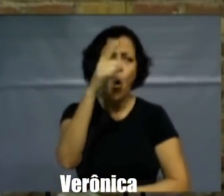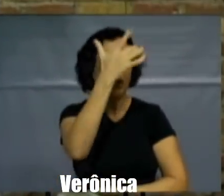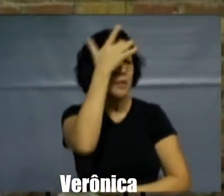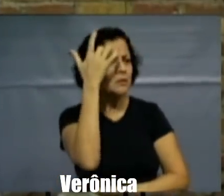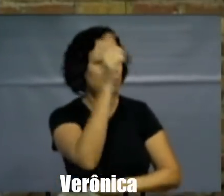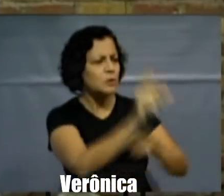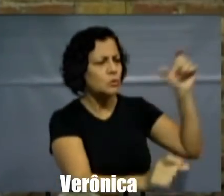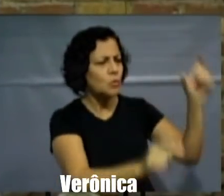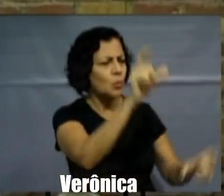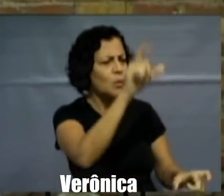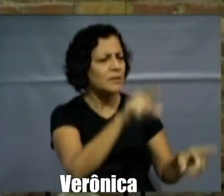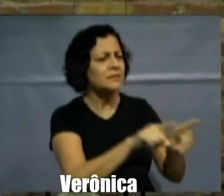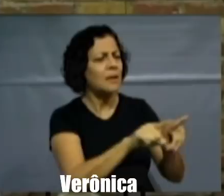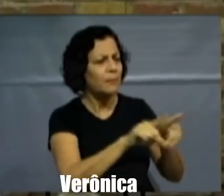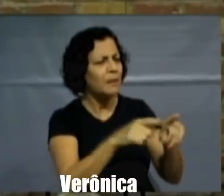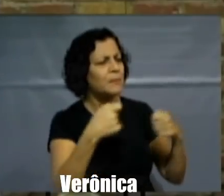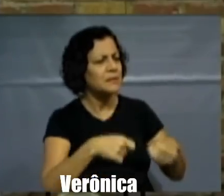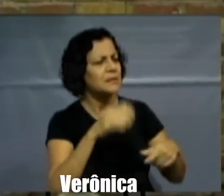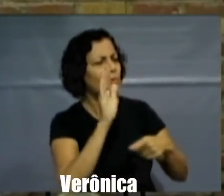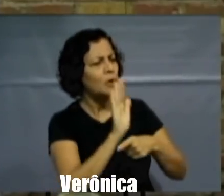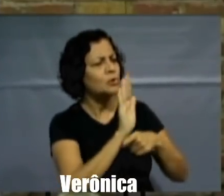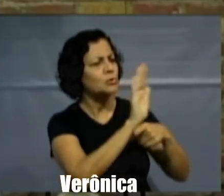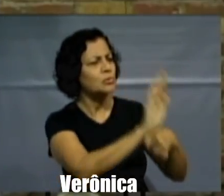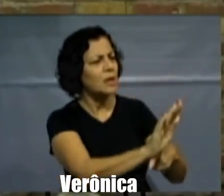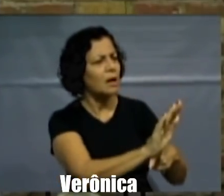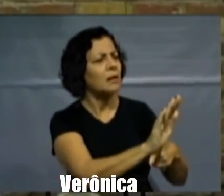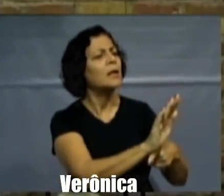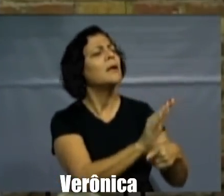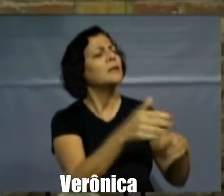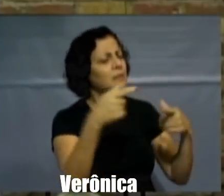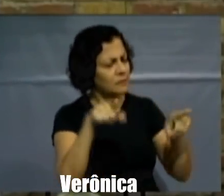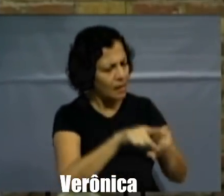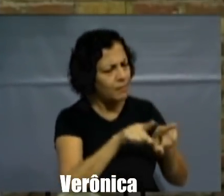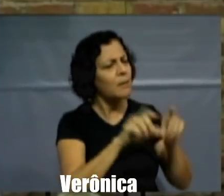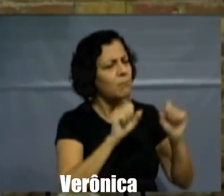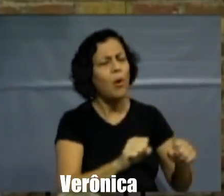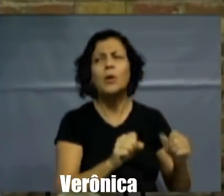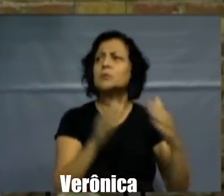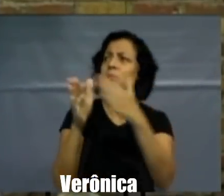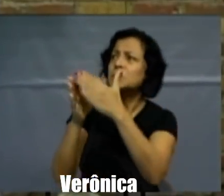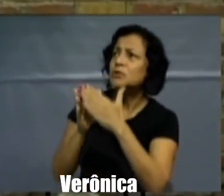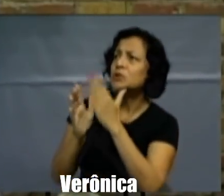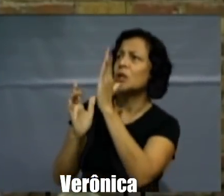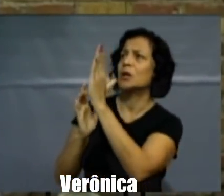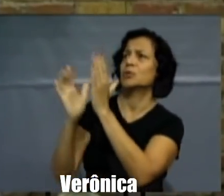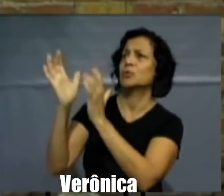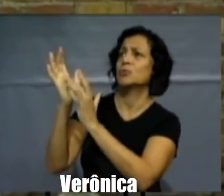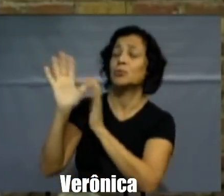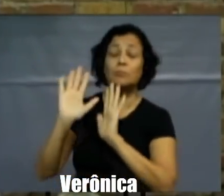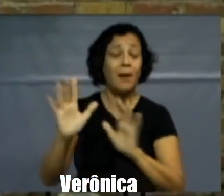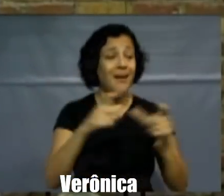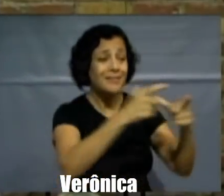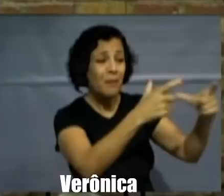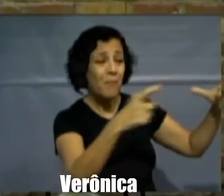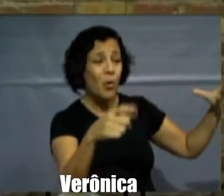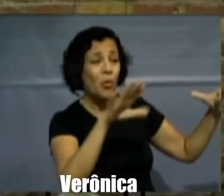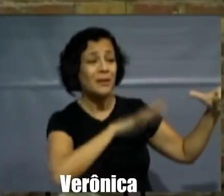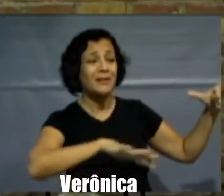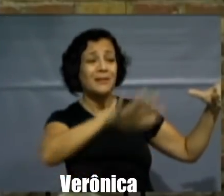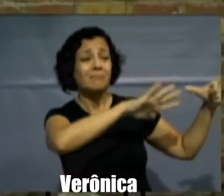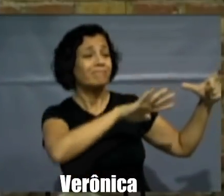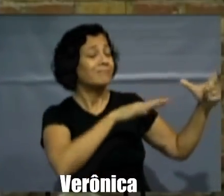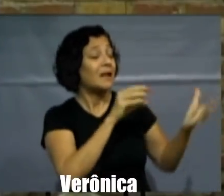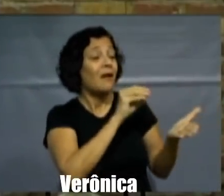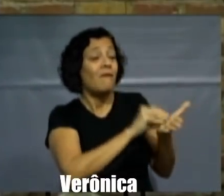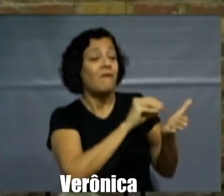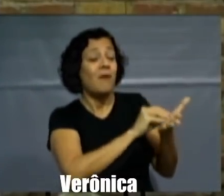Cristo, pela sinceridade das intenções. No entanto, não conseguiu ainda a penetração do santuário de seu